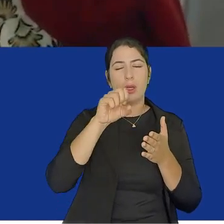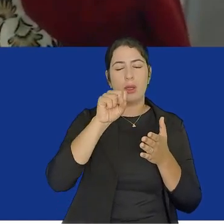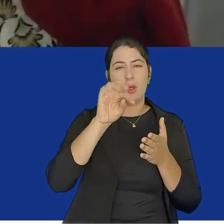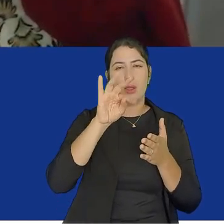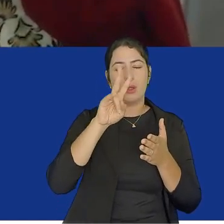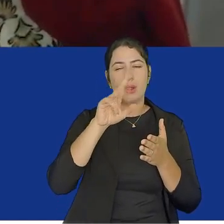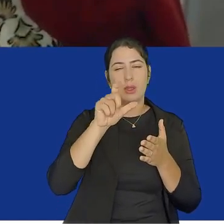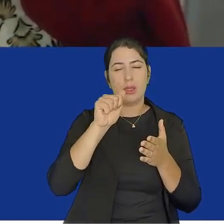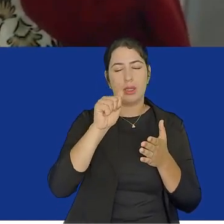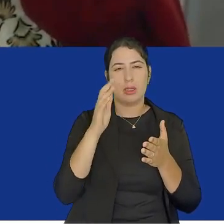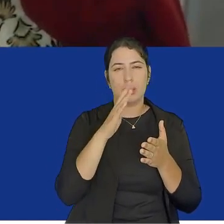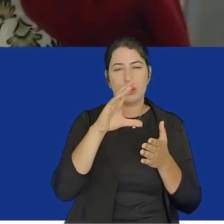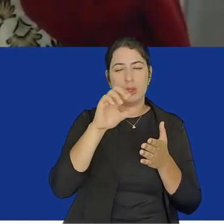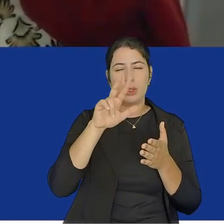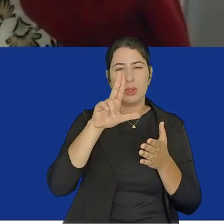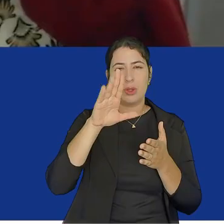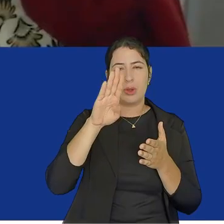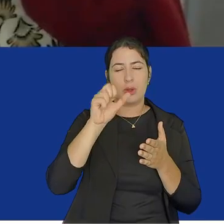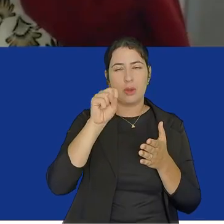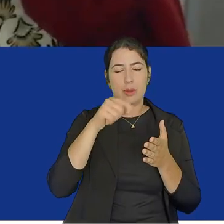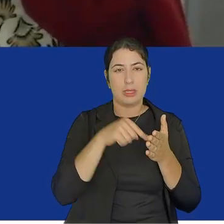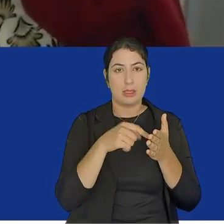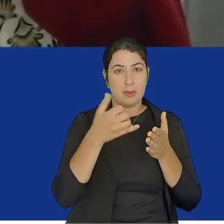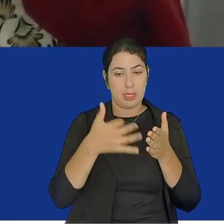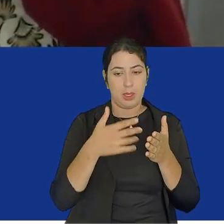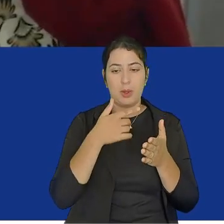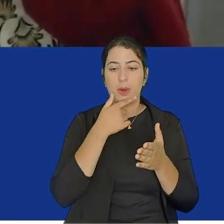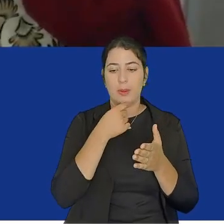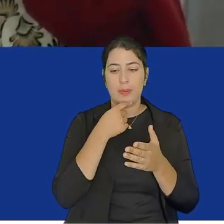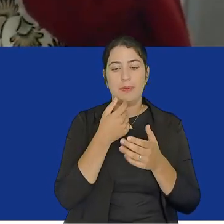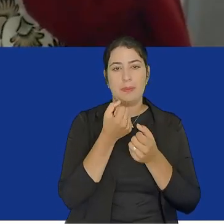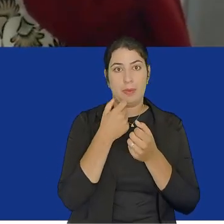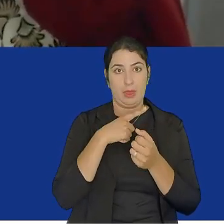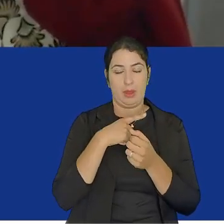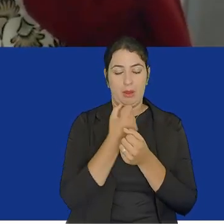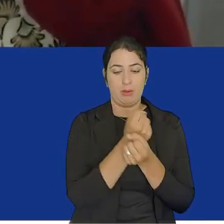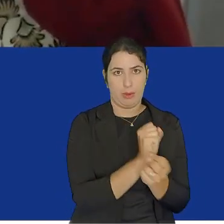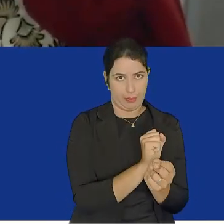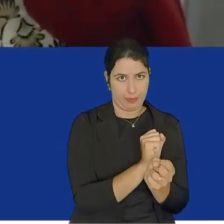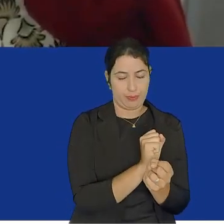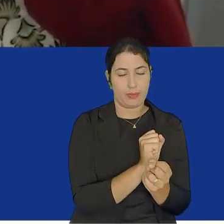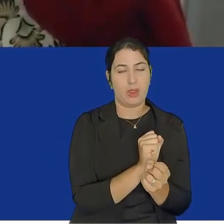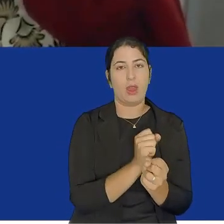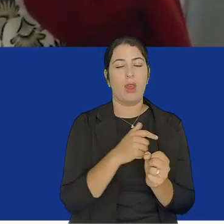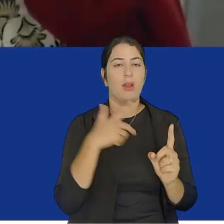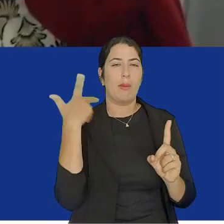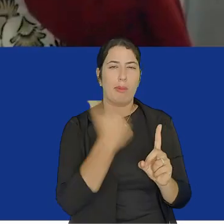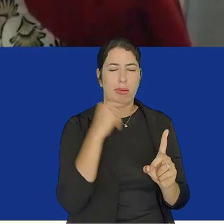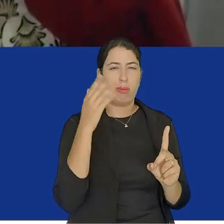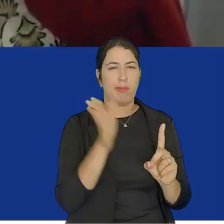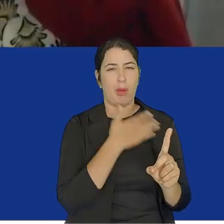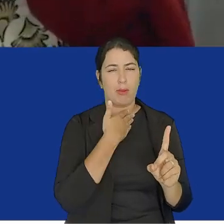muito impressionante, que ele tinha um escravo, e ele batia nesse escravo. E aí chega um dia que esse escravo ele